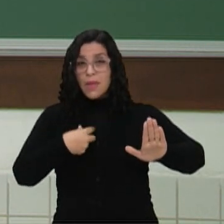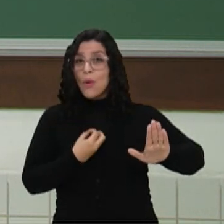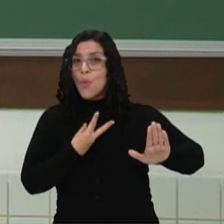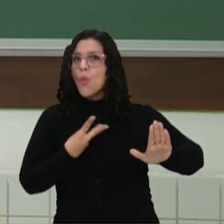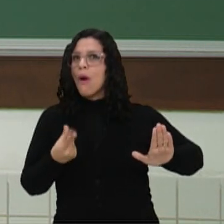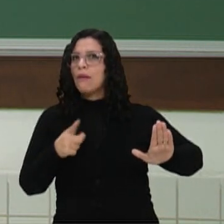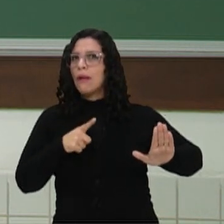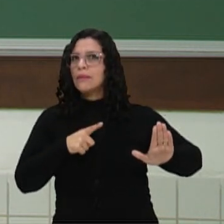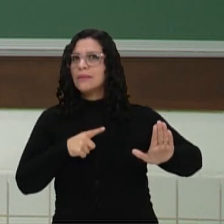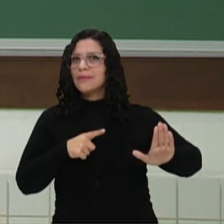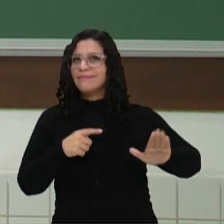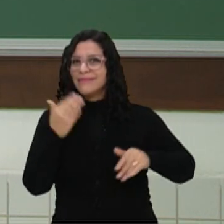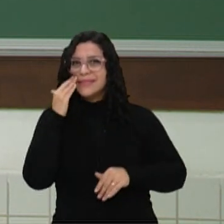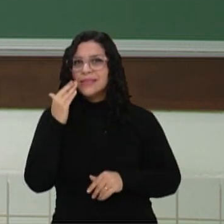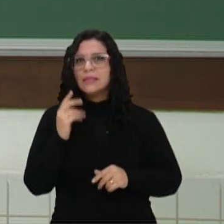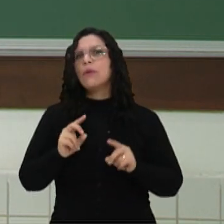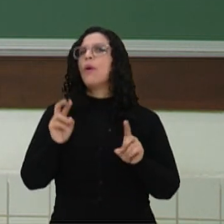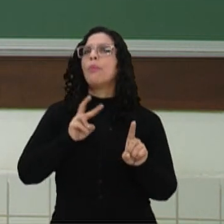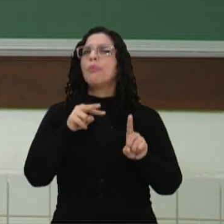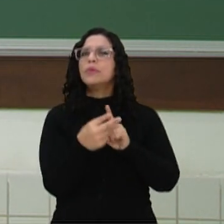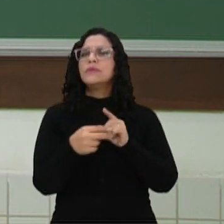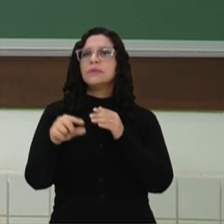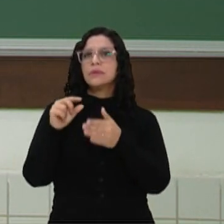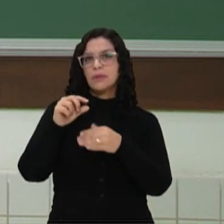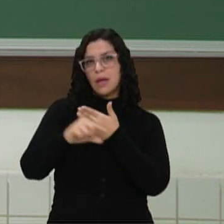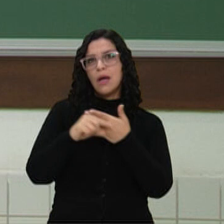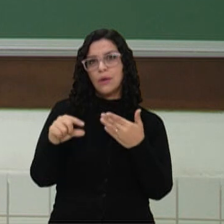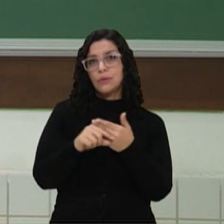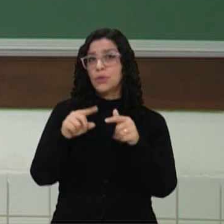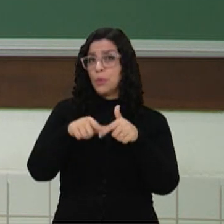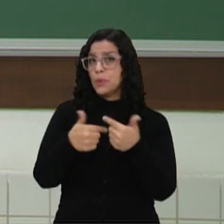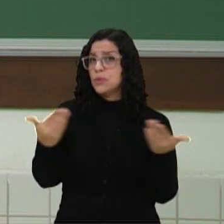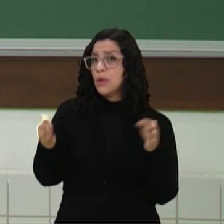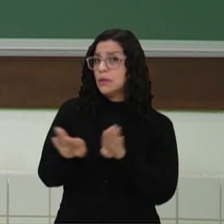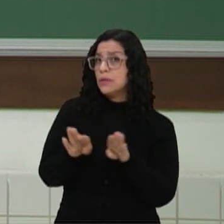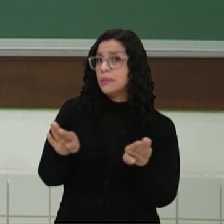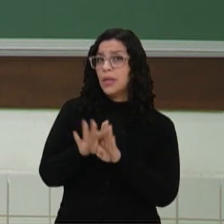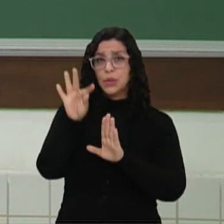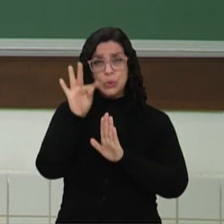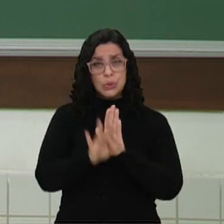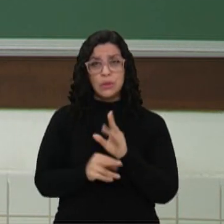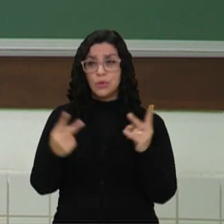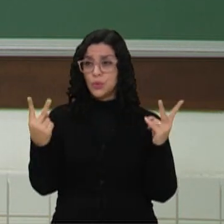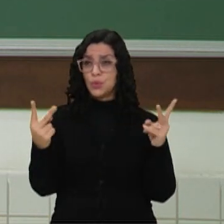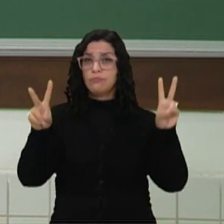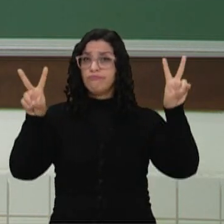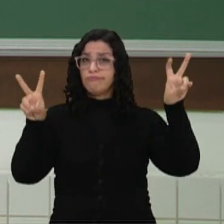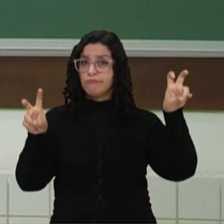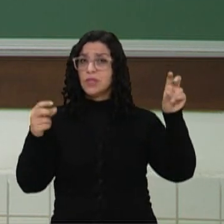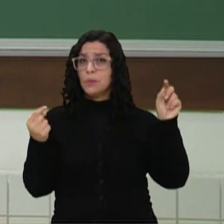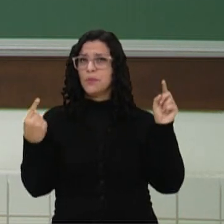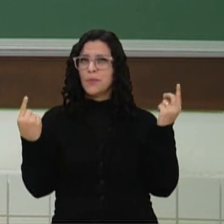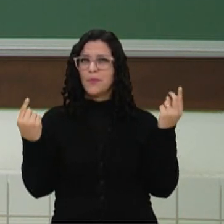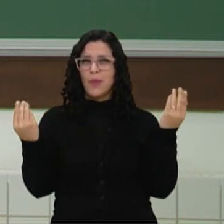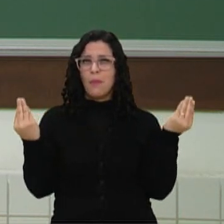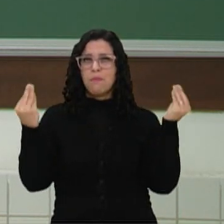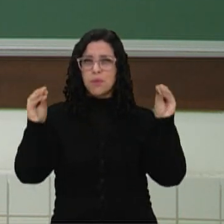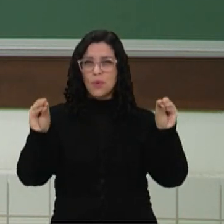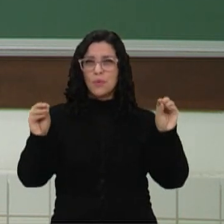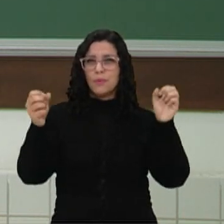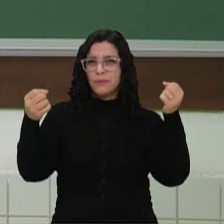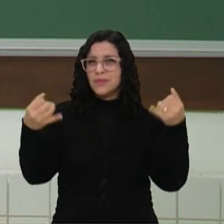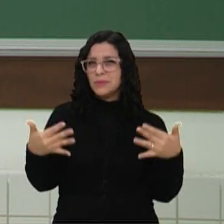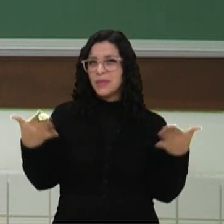da nossa autora da carta aberta. E eu pegando base com essa ideia dela e com essa citação do Palácio,